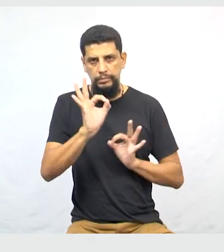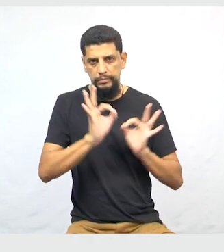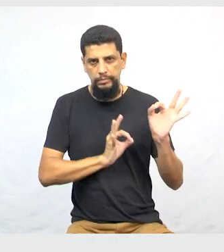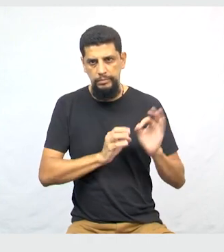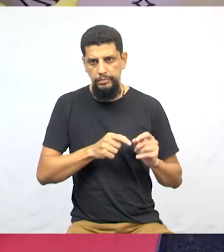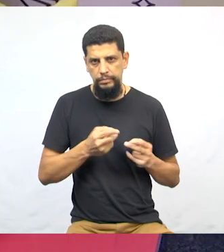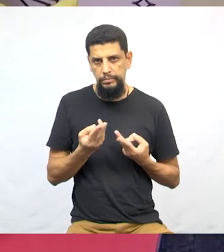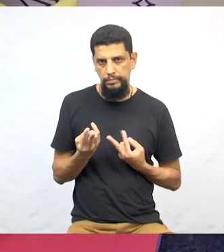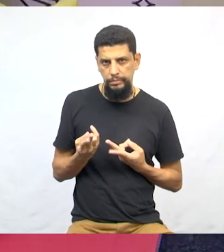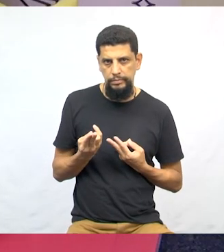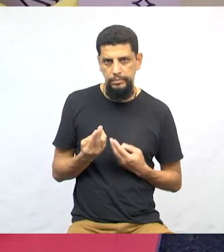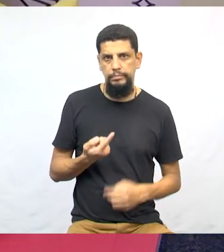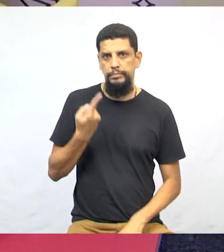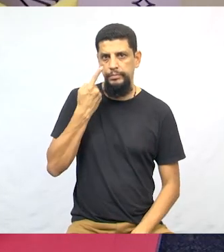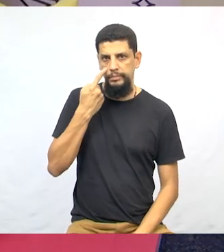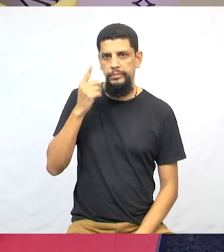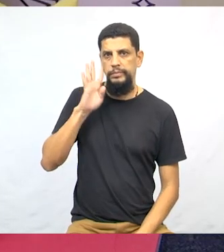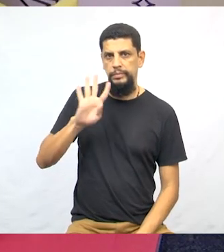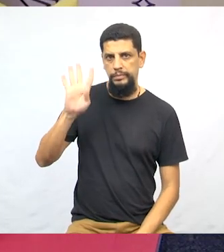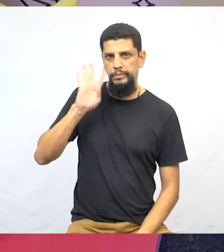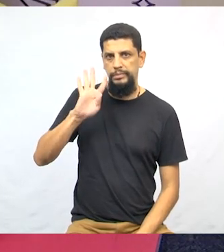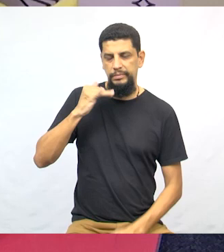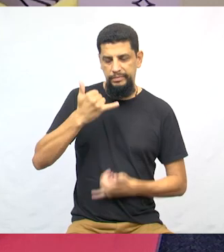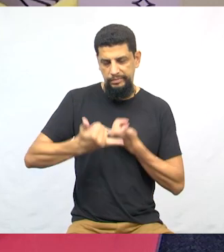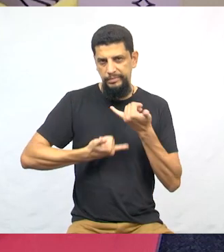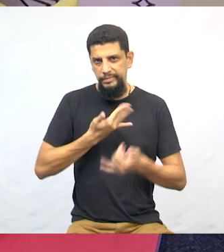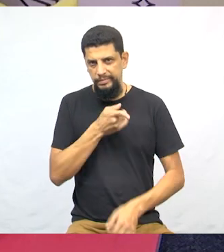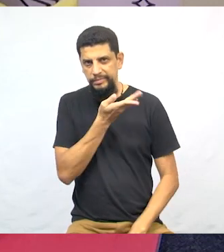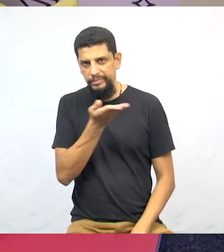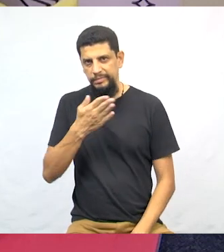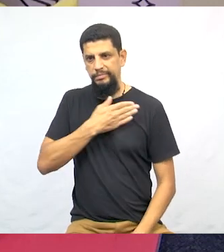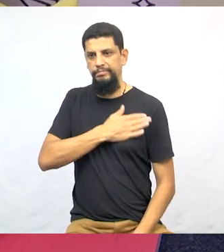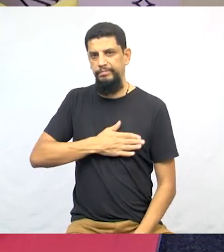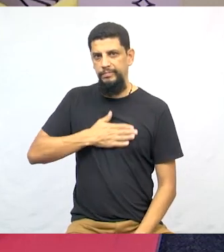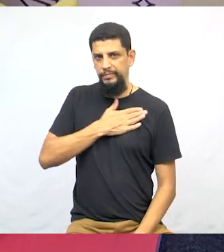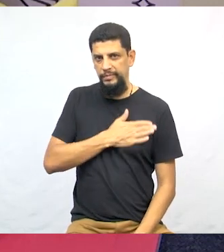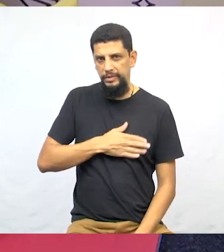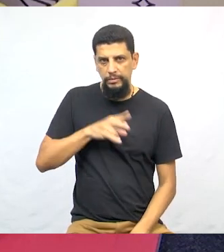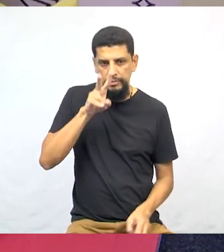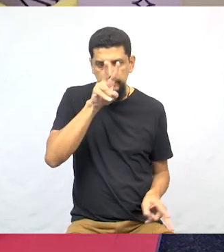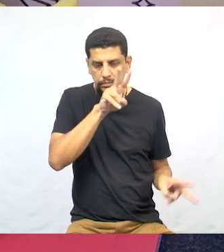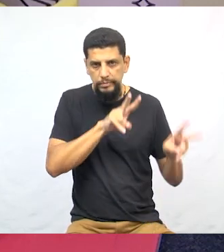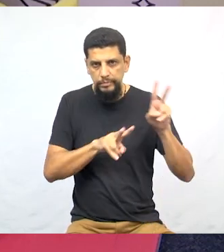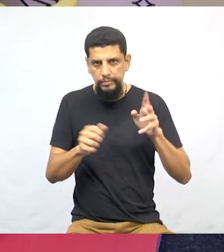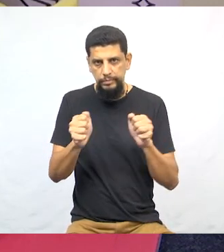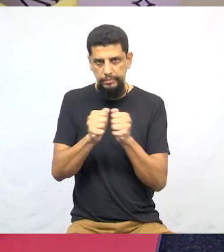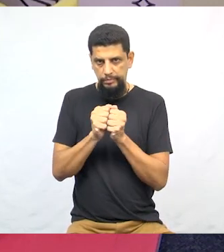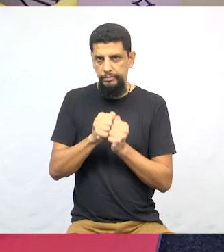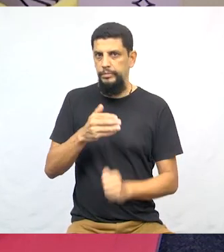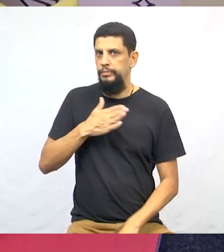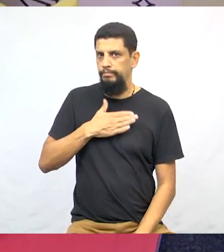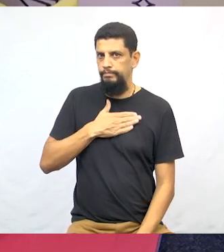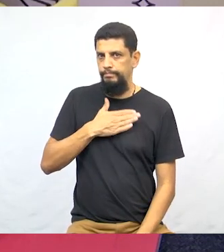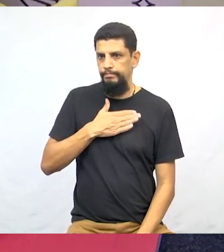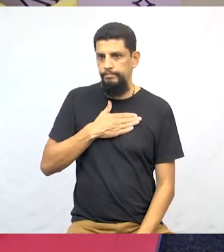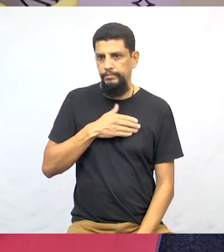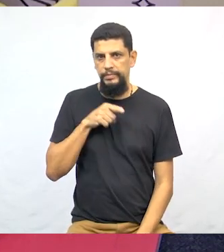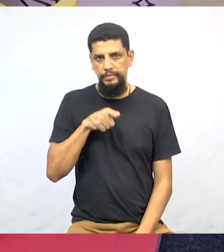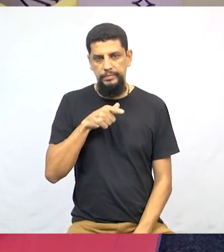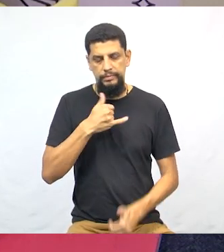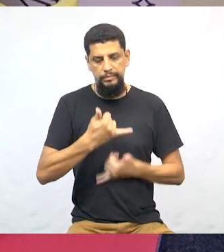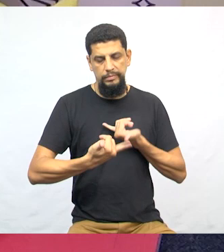organizamos aqui. Que legal essa brincadeira. Vocês estão gostando? Estão acompanhando aí junto